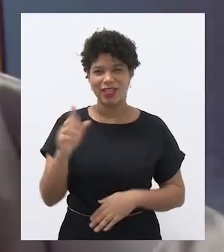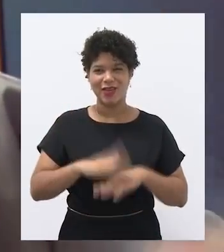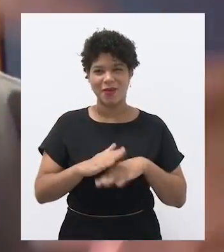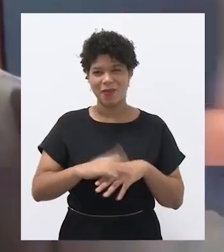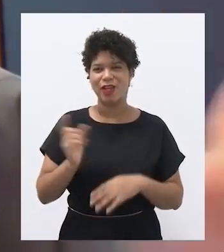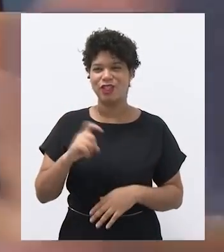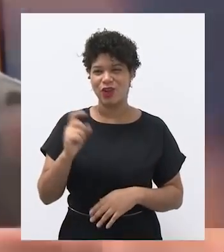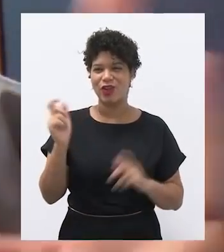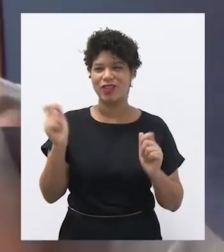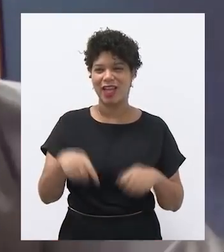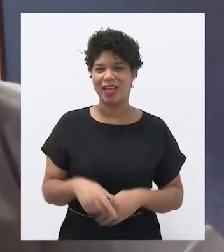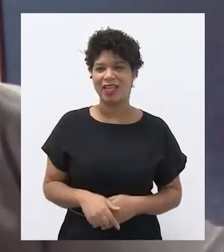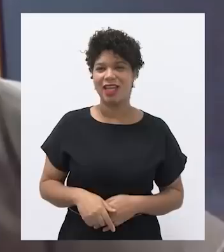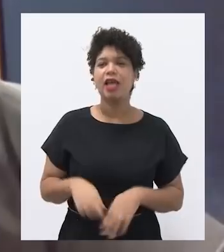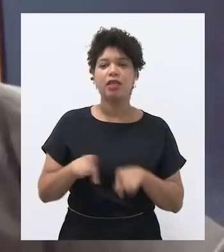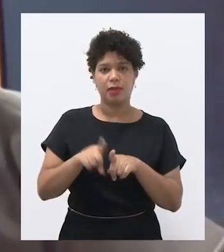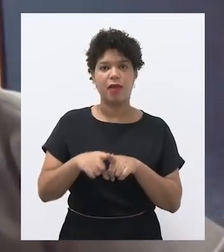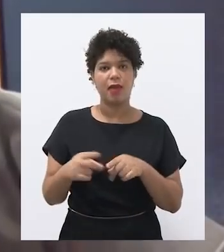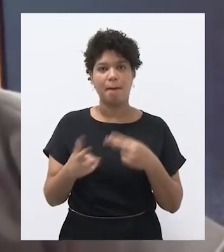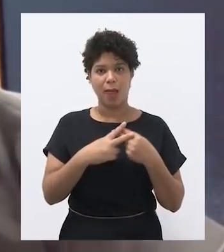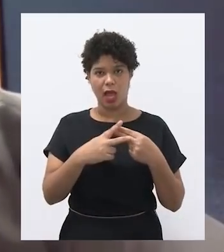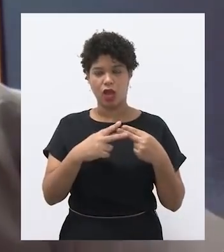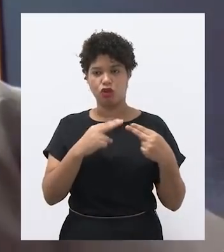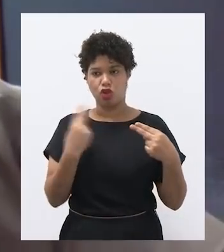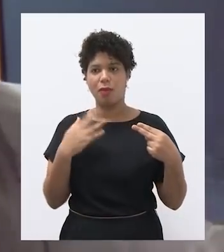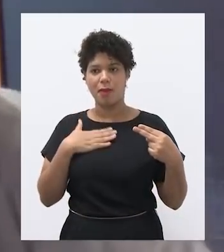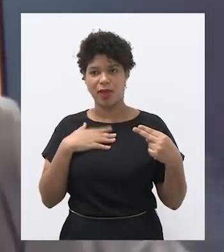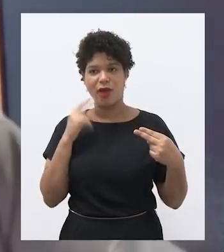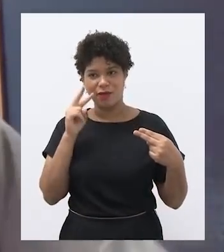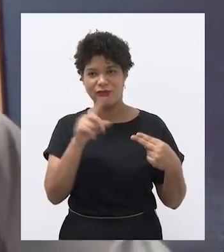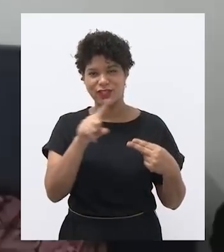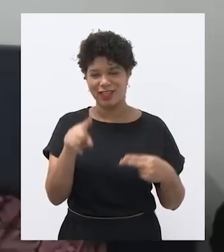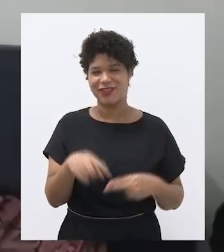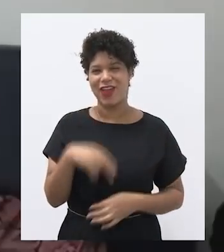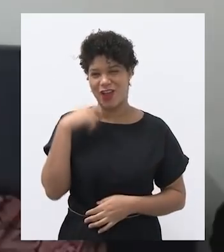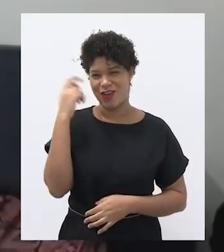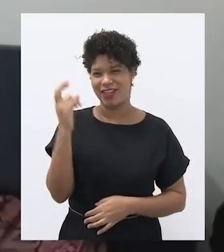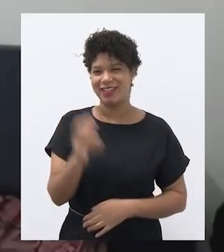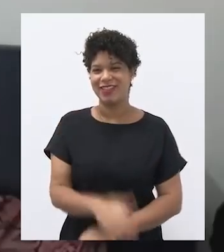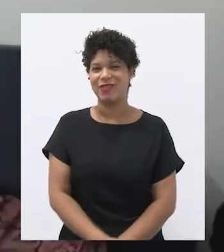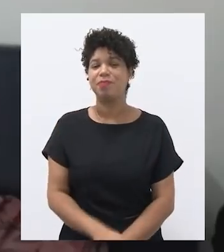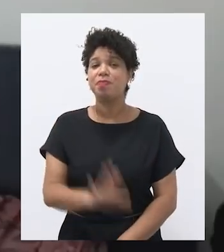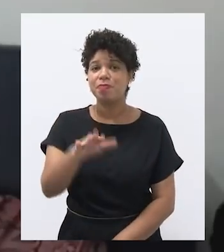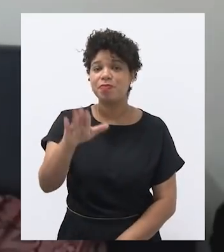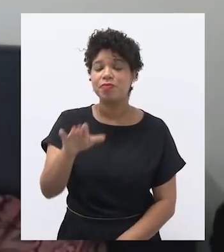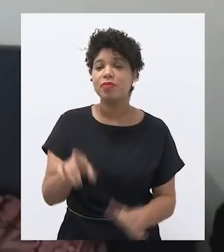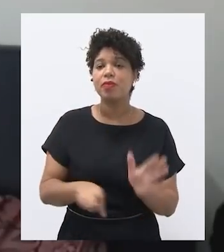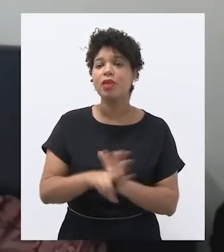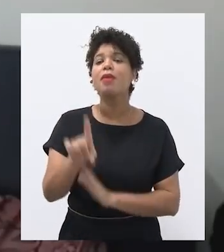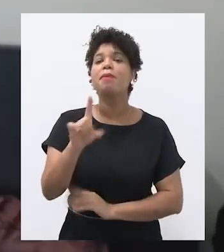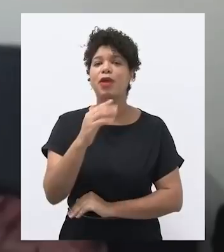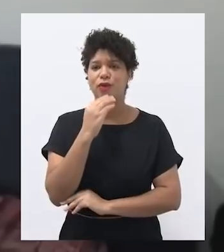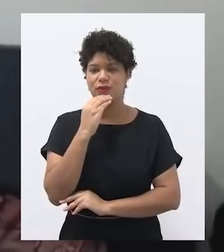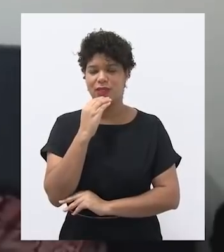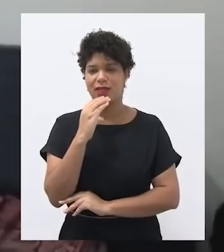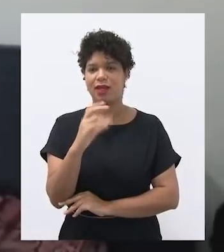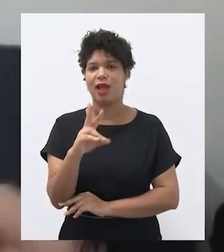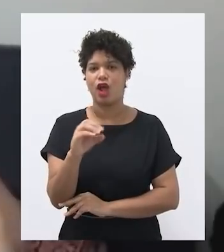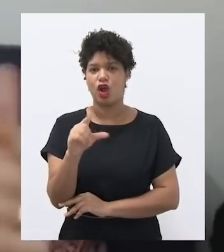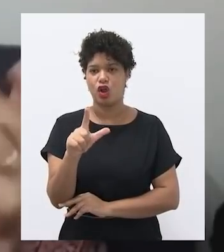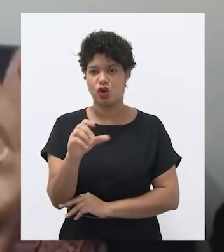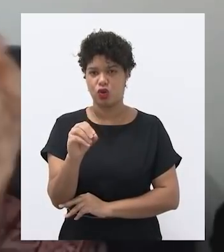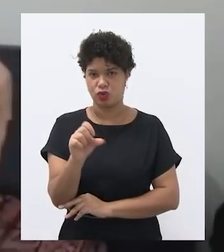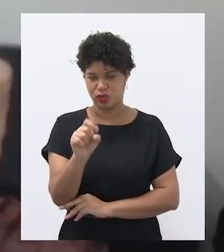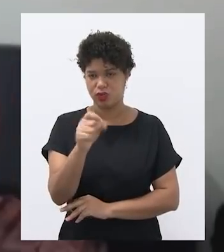TikTok e se fizer challenge, me marca que eu quero ver vocês passando vergonha. Ô, Carlos, e deixa eu te fazer uma pergunta sobre a tecnologia, assim, até